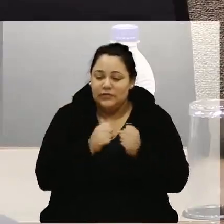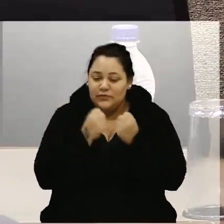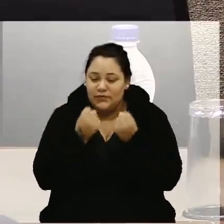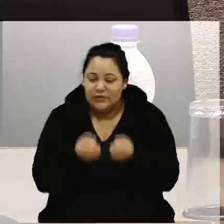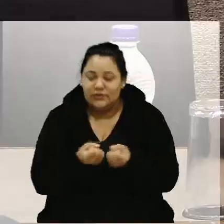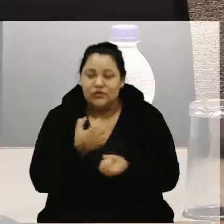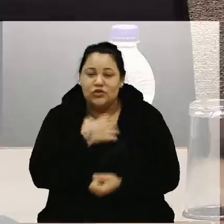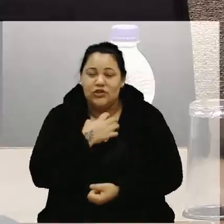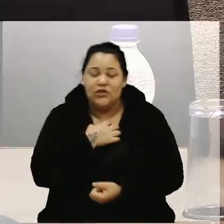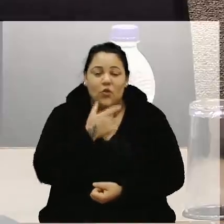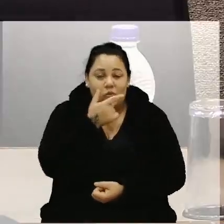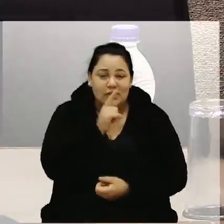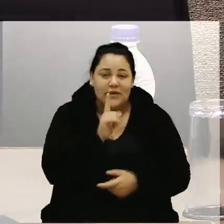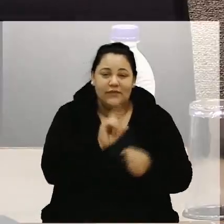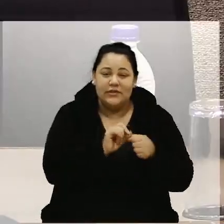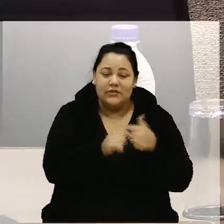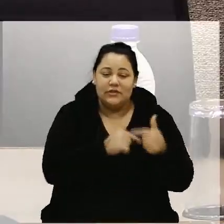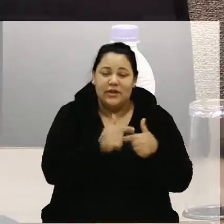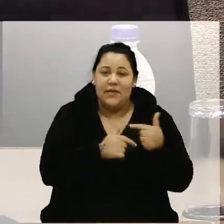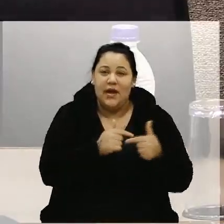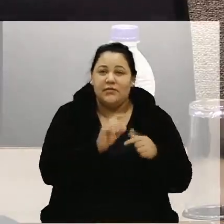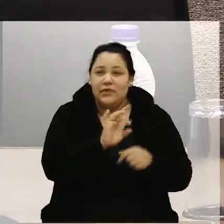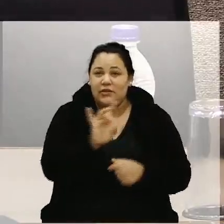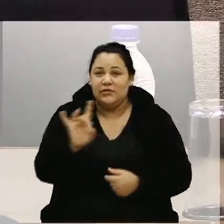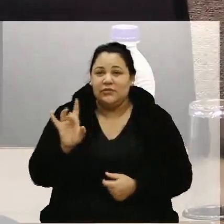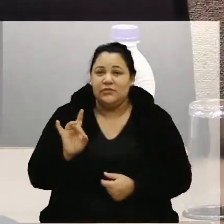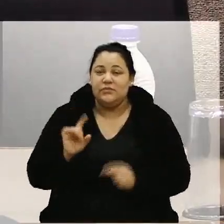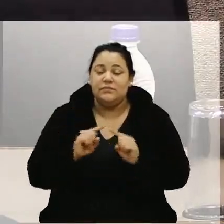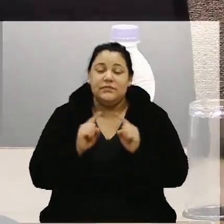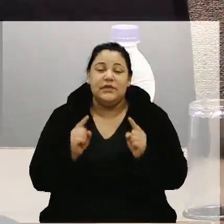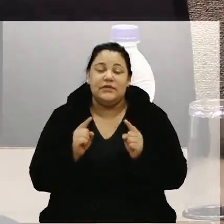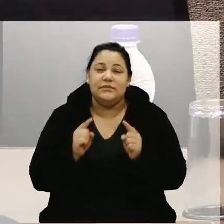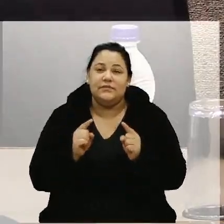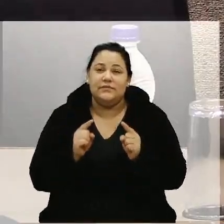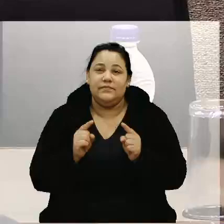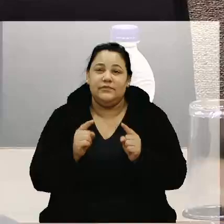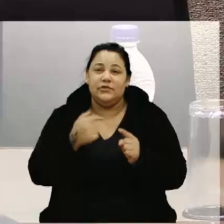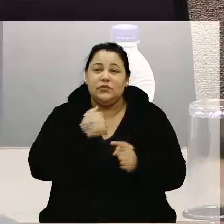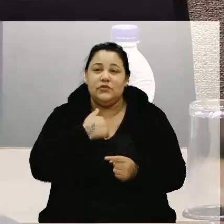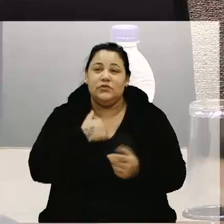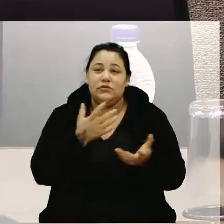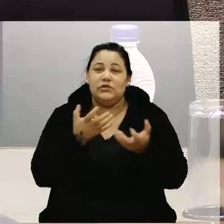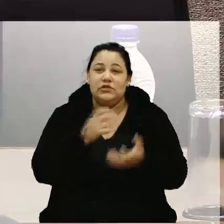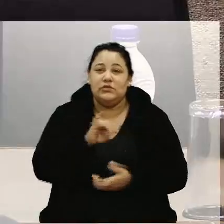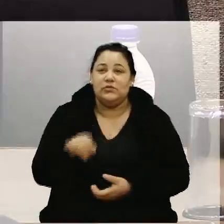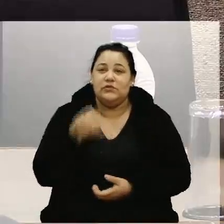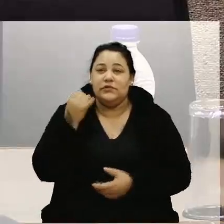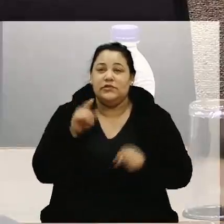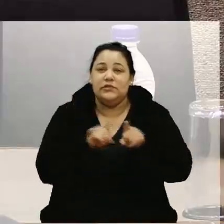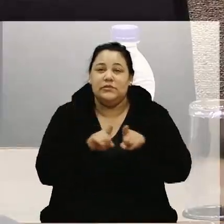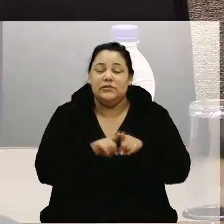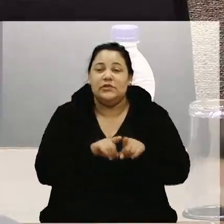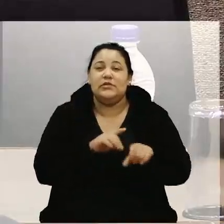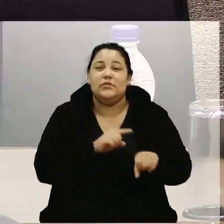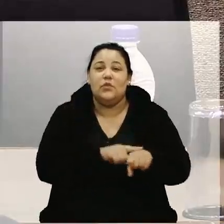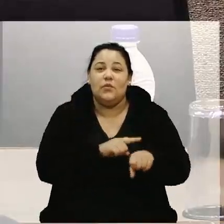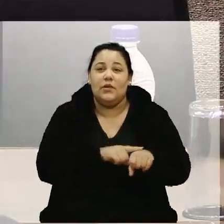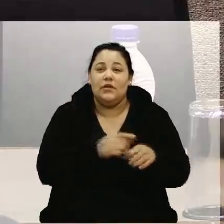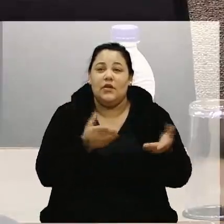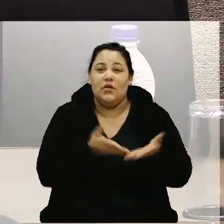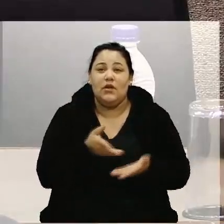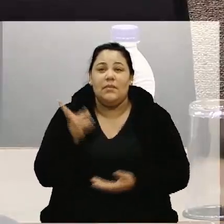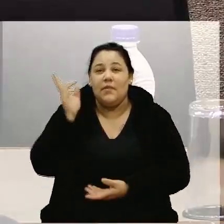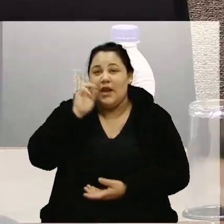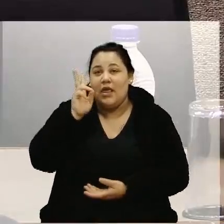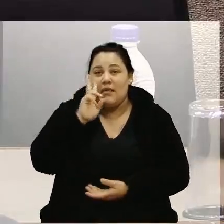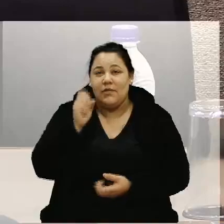maneira que pode, fazendo seus trabalhos e tal. Mas eu queria aproveitar também esse momento para relembrar algo